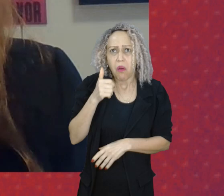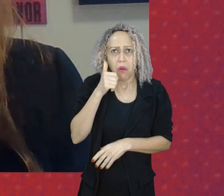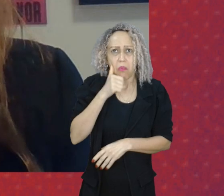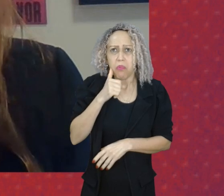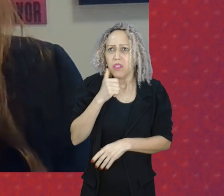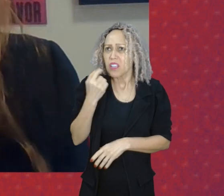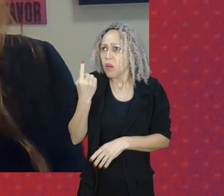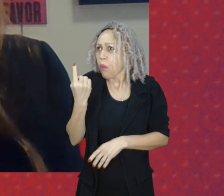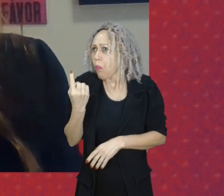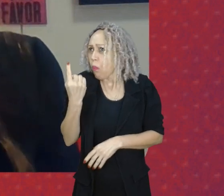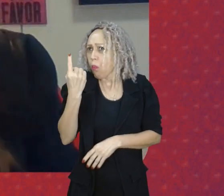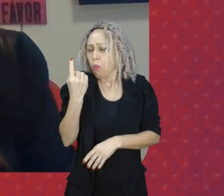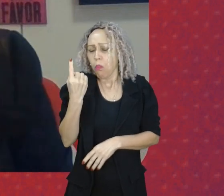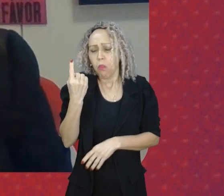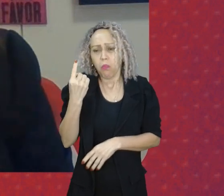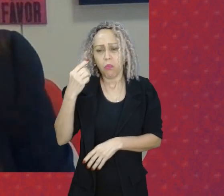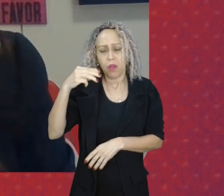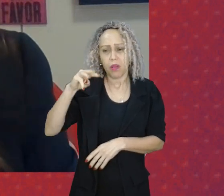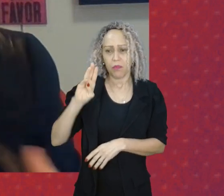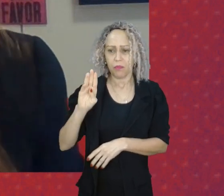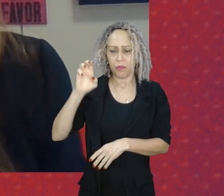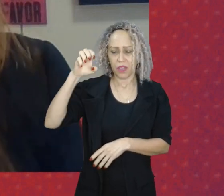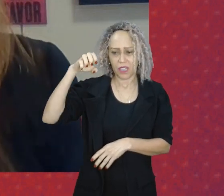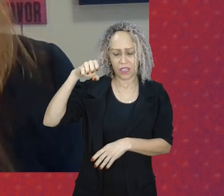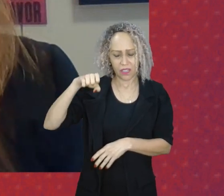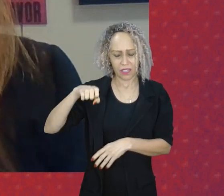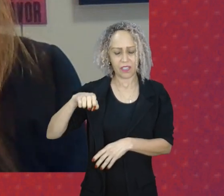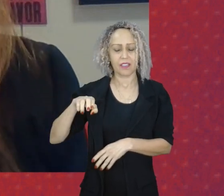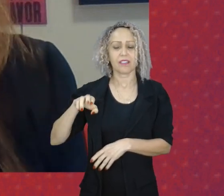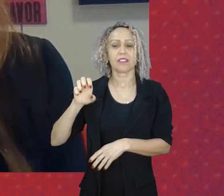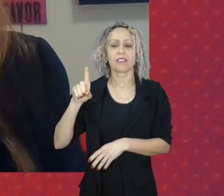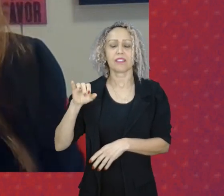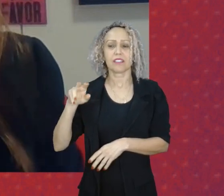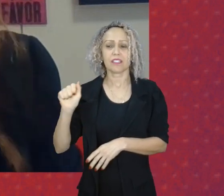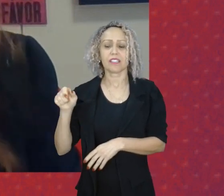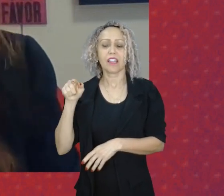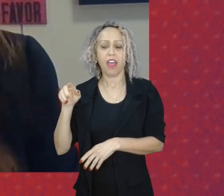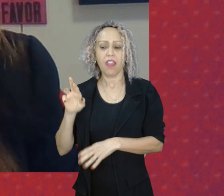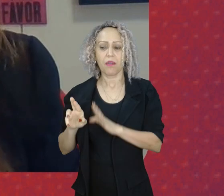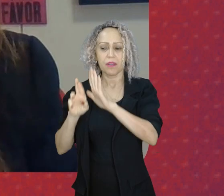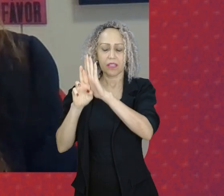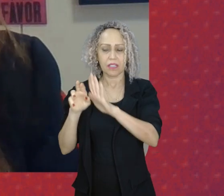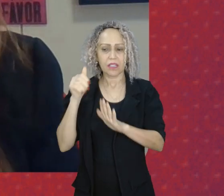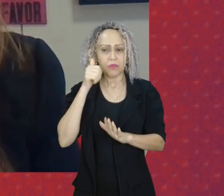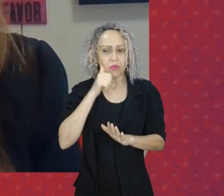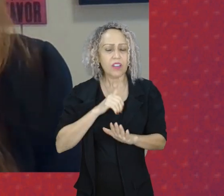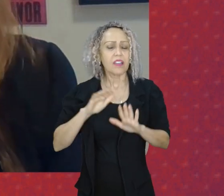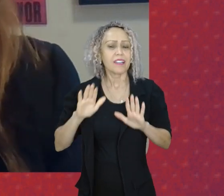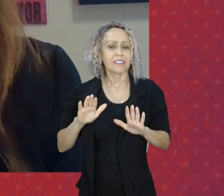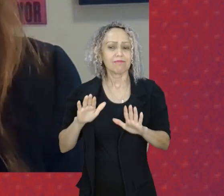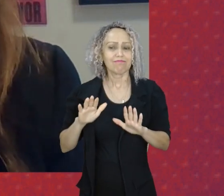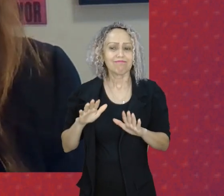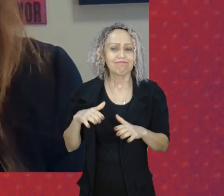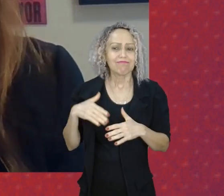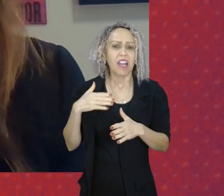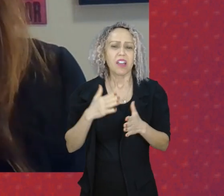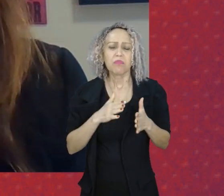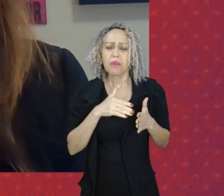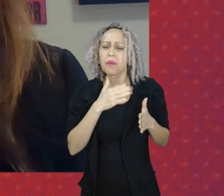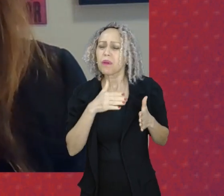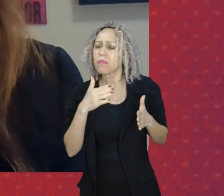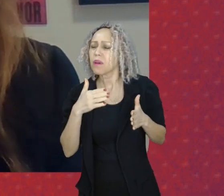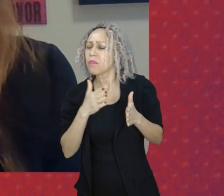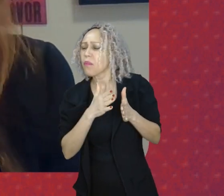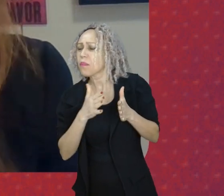representando as mulheres. E aí a gente vê hoje, né, mais de 30 anos depois, um parlamento que continua majoritariamente masculino